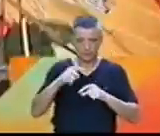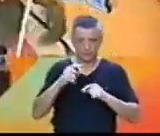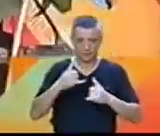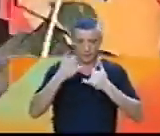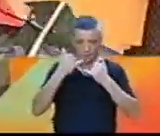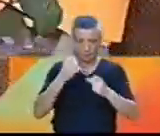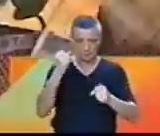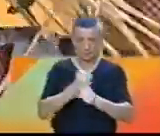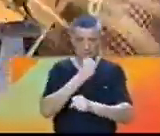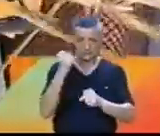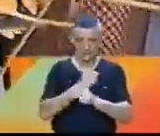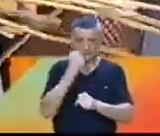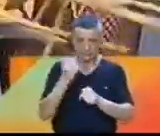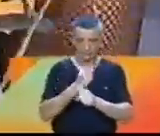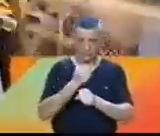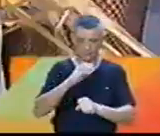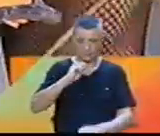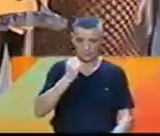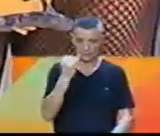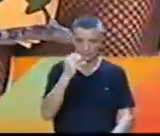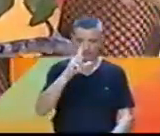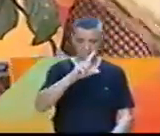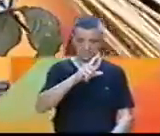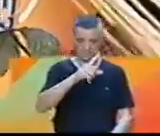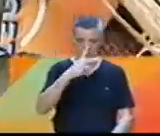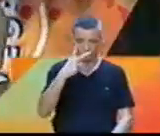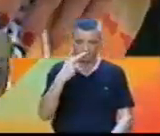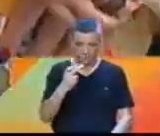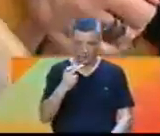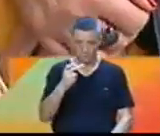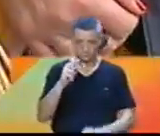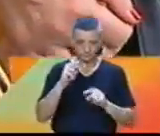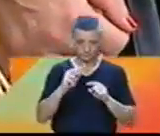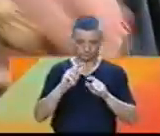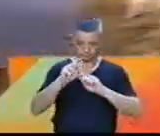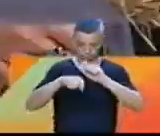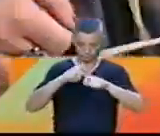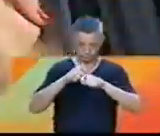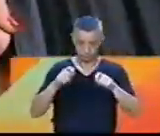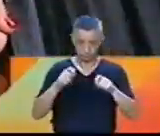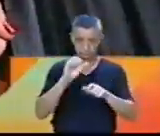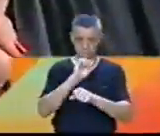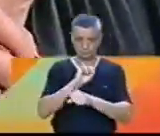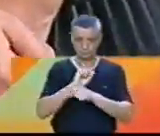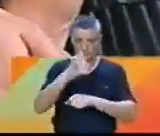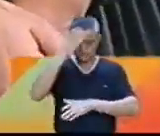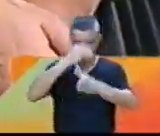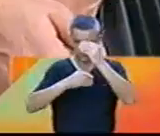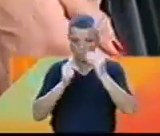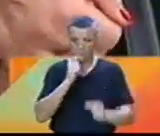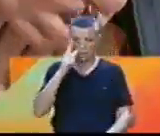é que é trabalhado a tal esta silva própria. É preciso aguçá-la, finais aqui na ponte. Aprendeu com